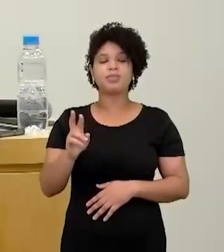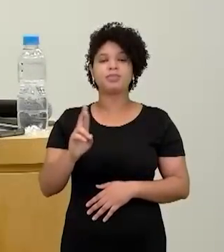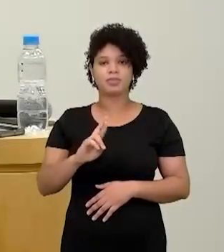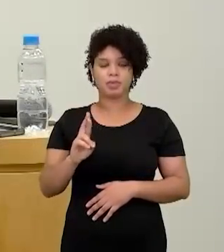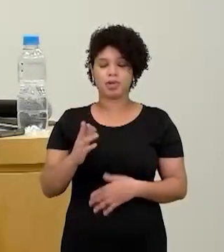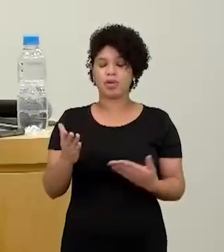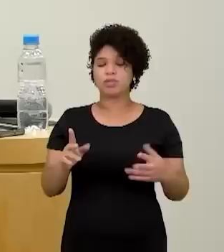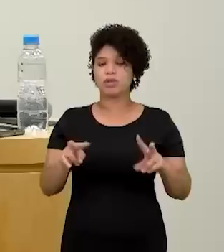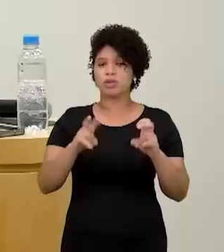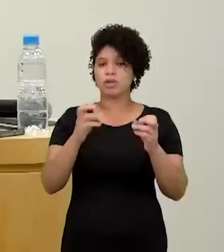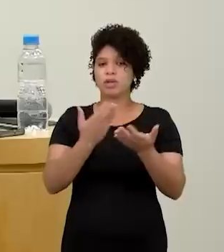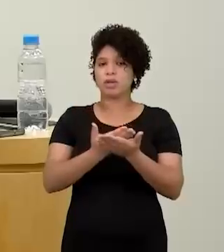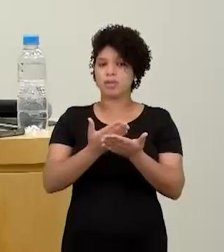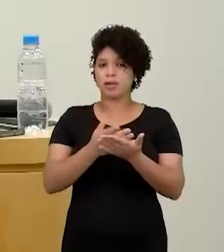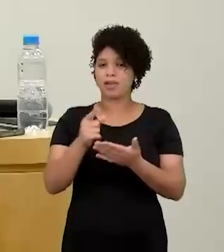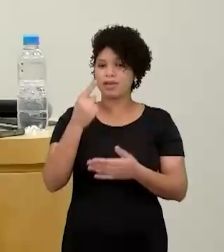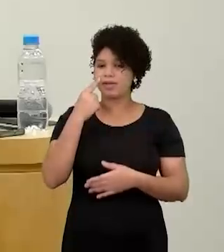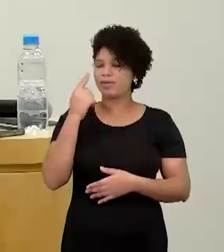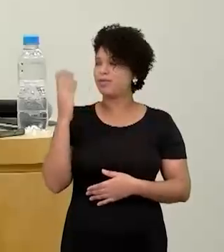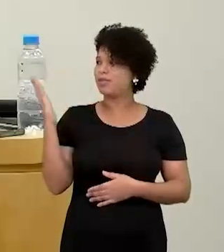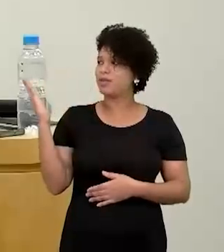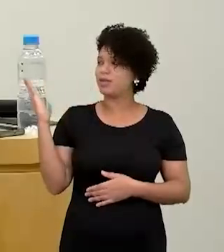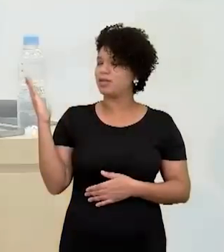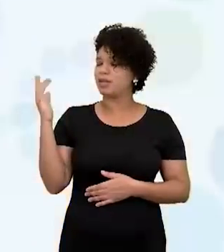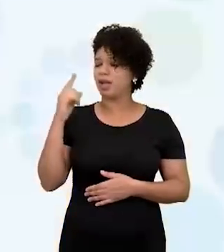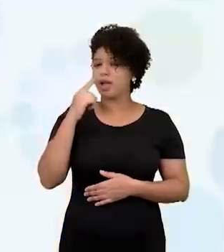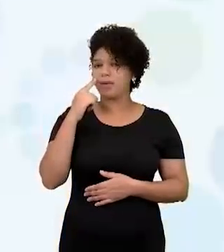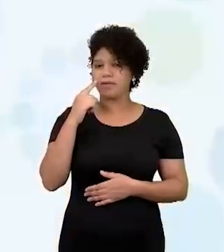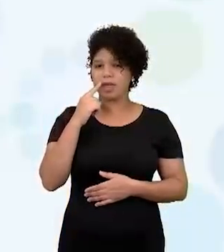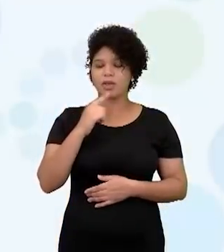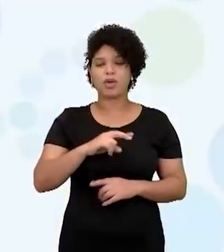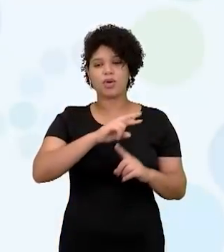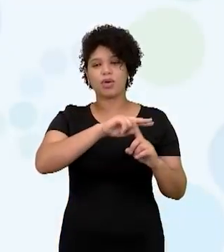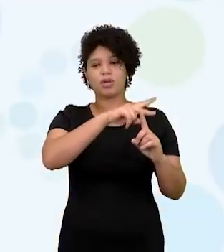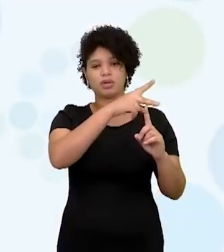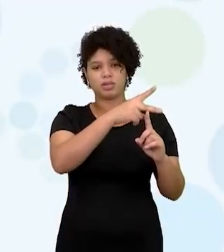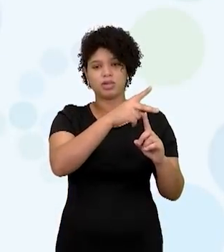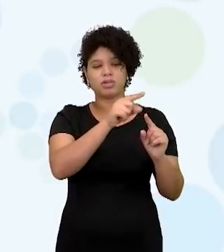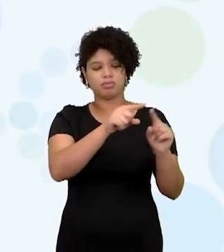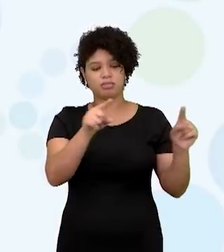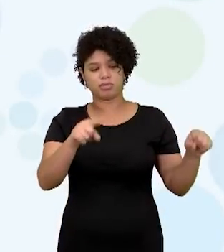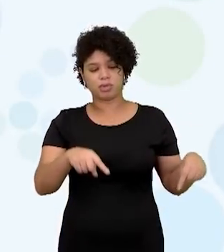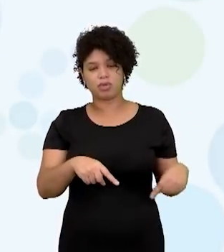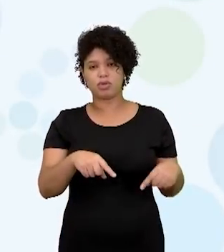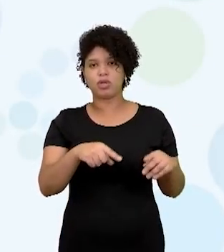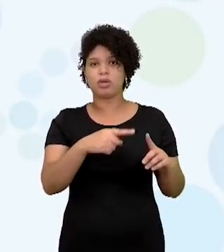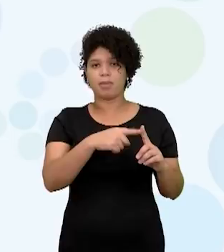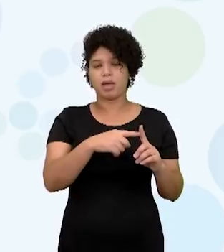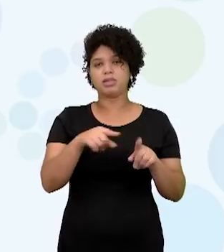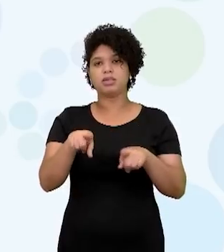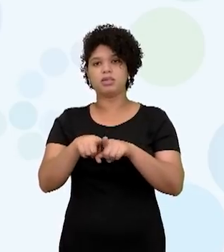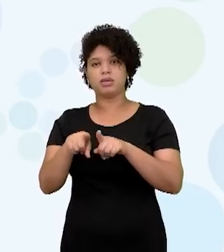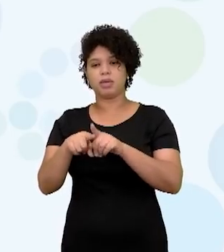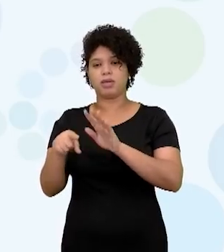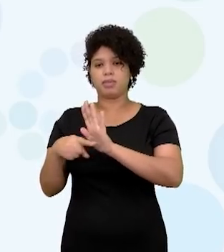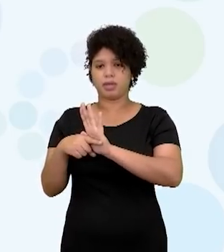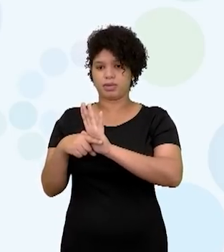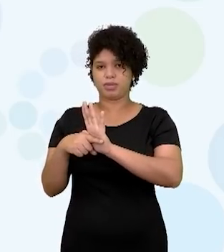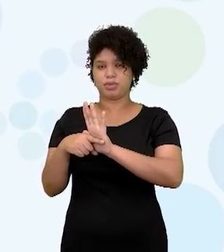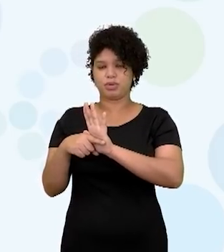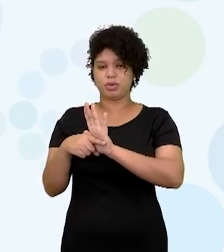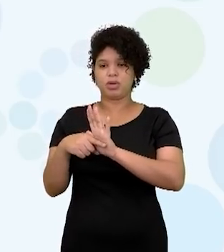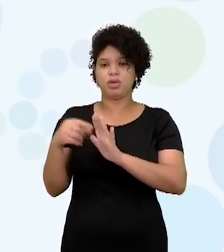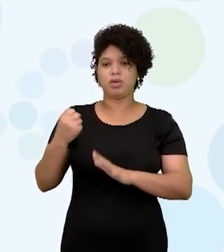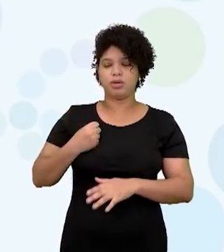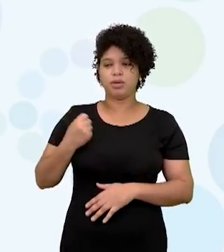nossa aula de hoje pode aparecer para eles aí, quadrado da soma e quadrado da diferença de dois termos. Lembre que essa